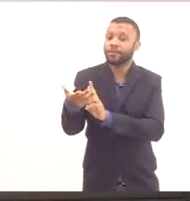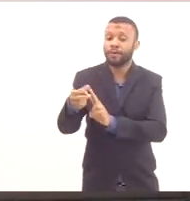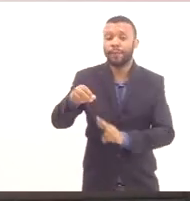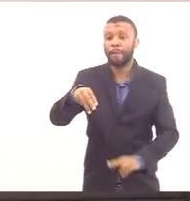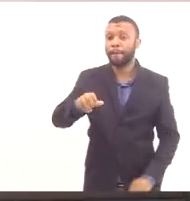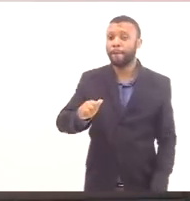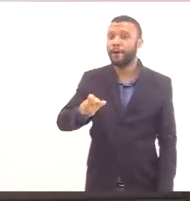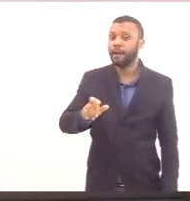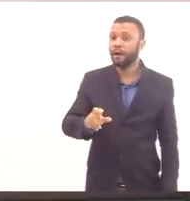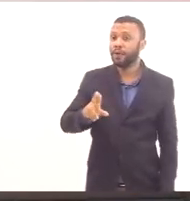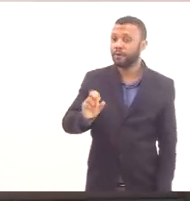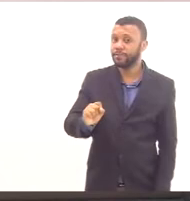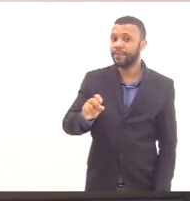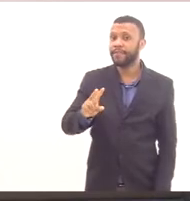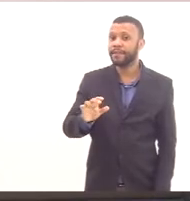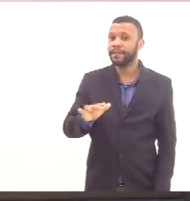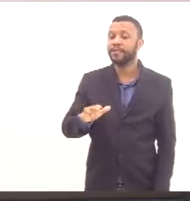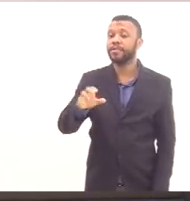chegando